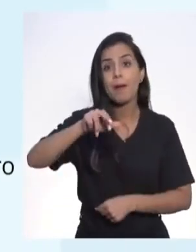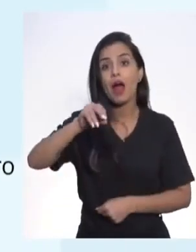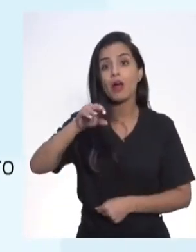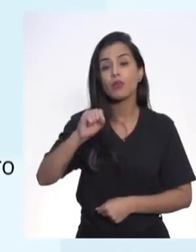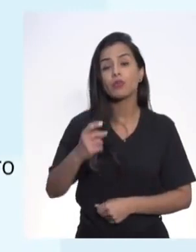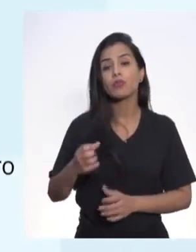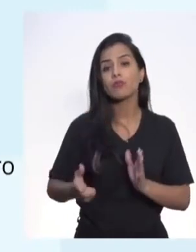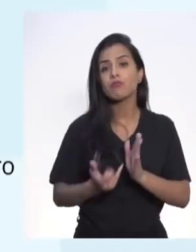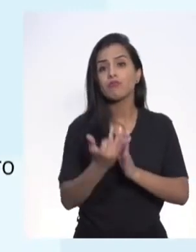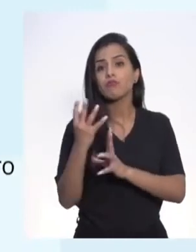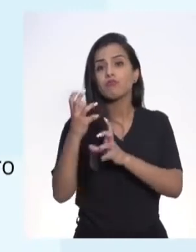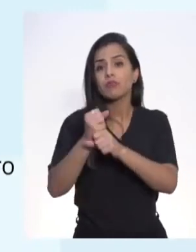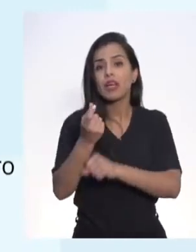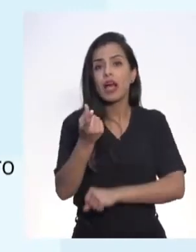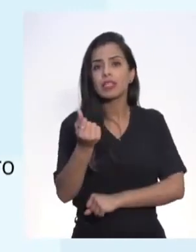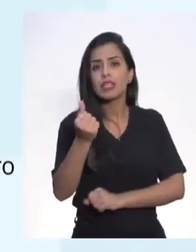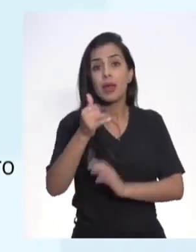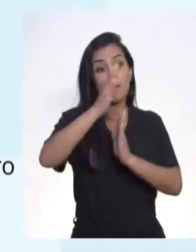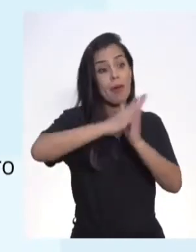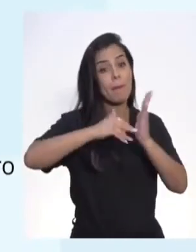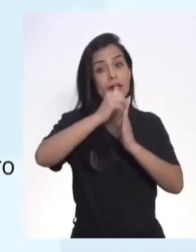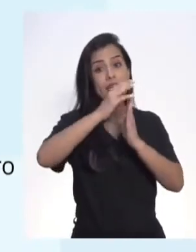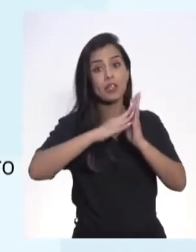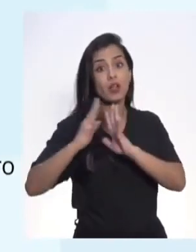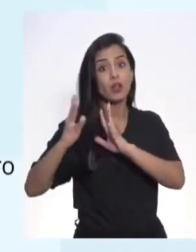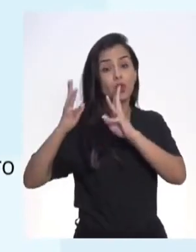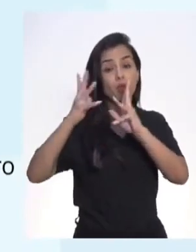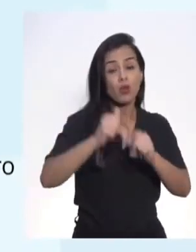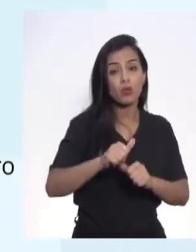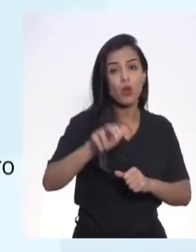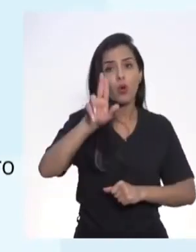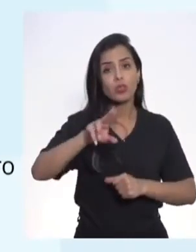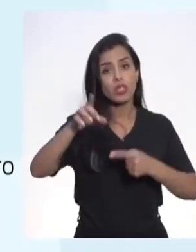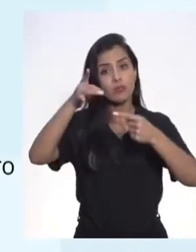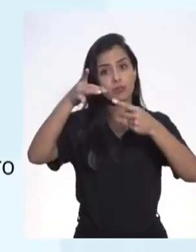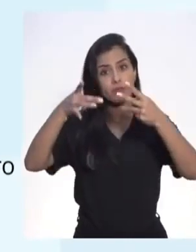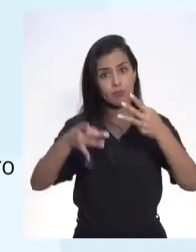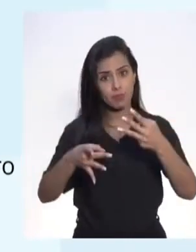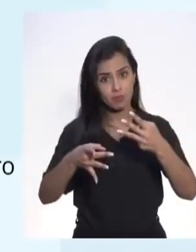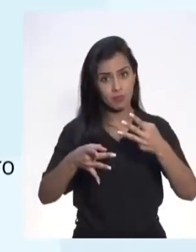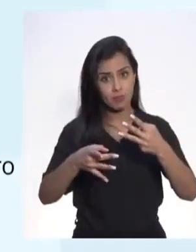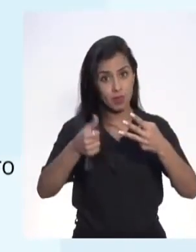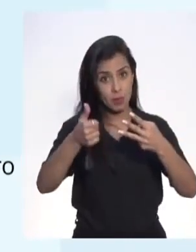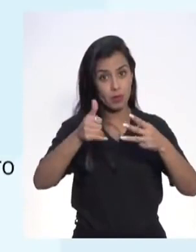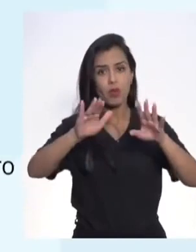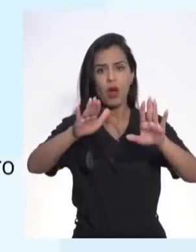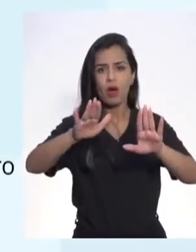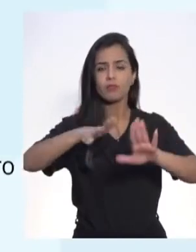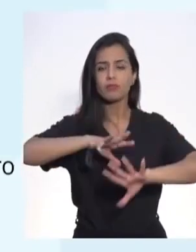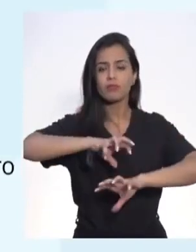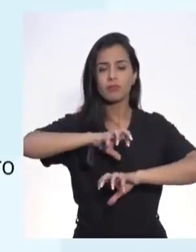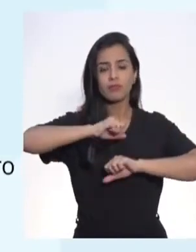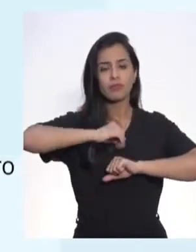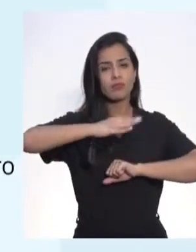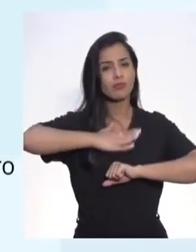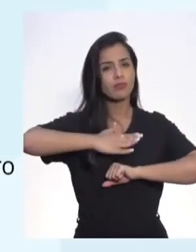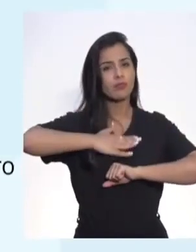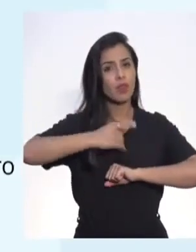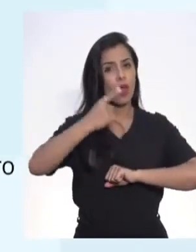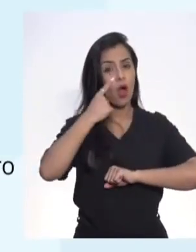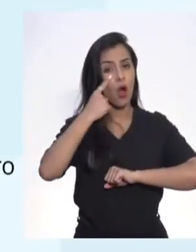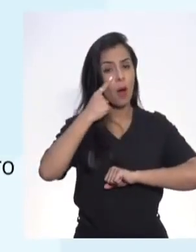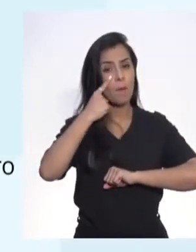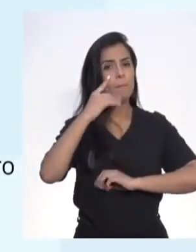gastaria para pintar o muro utilizando cada um dos 3 produtos. Então, respira. Você tem que pintar o